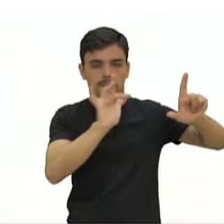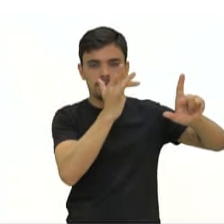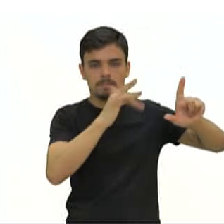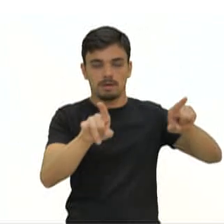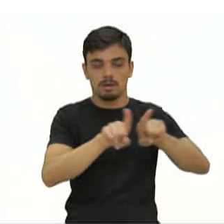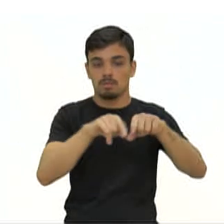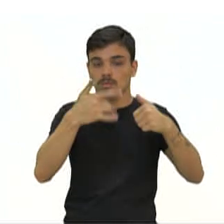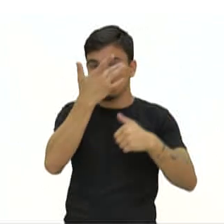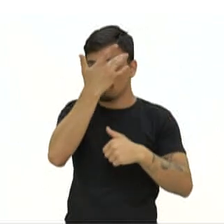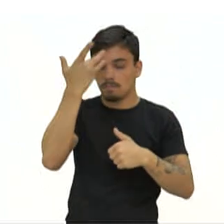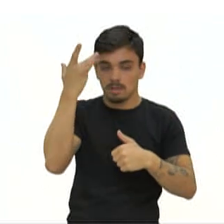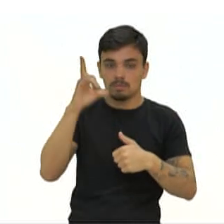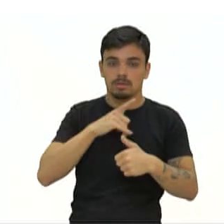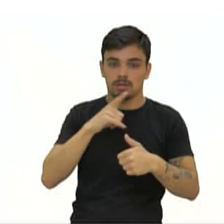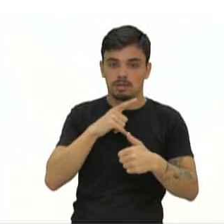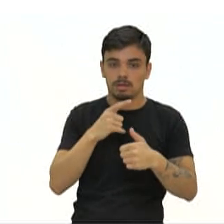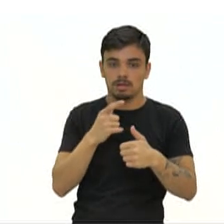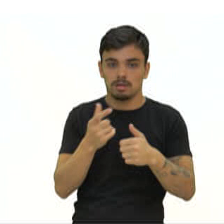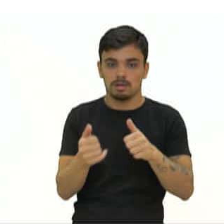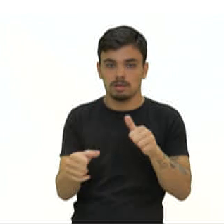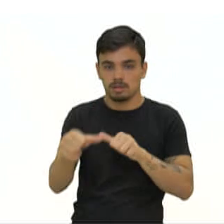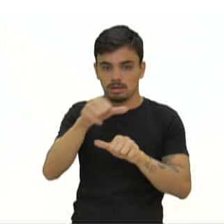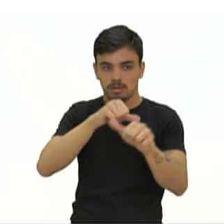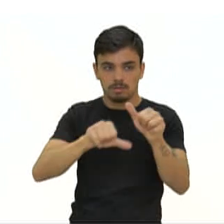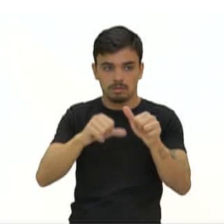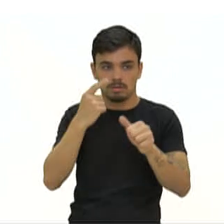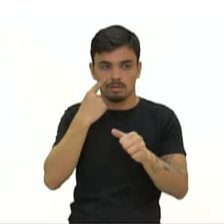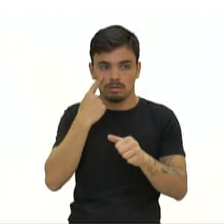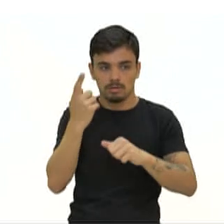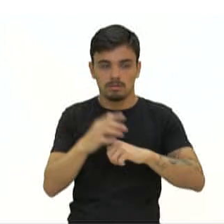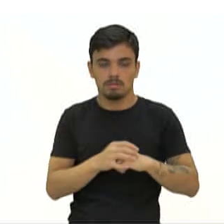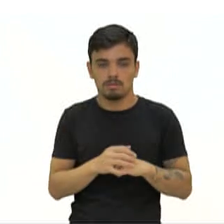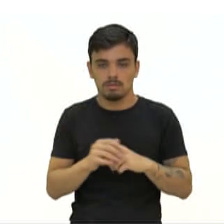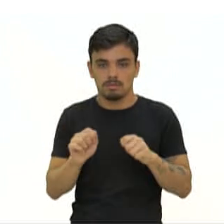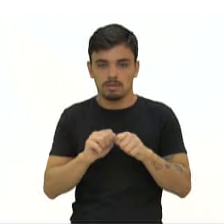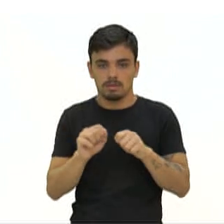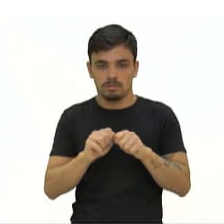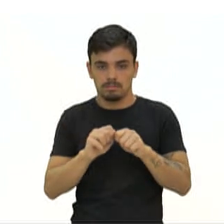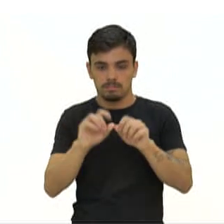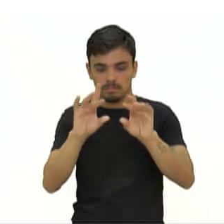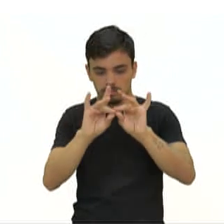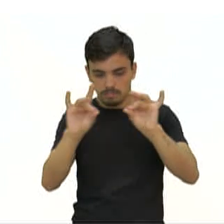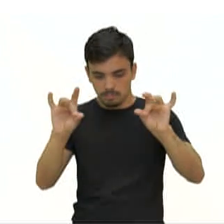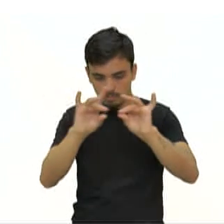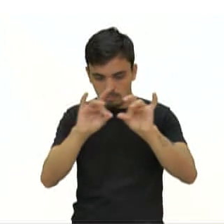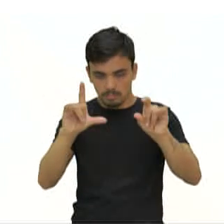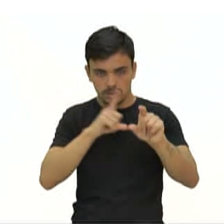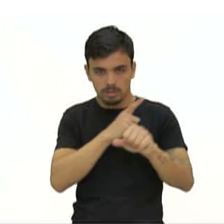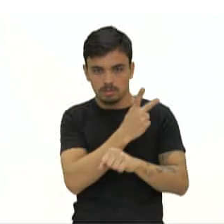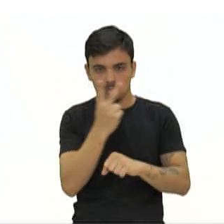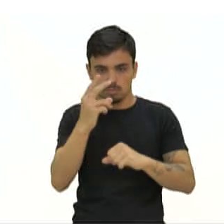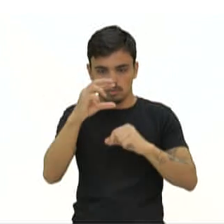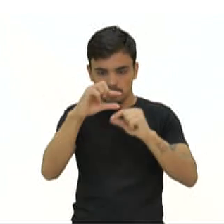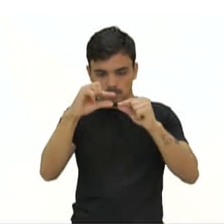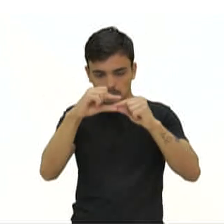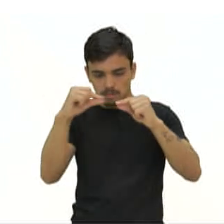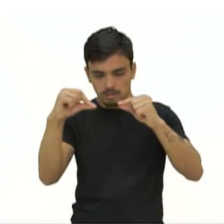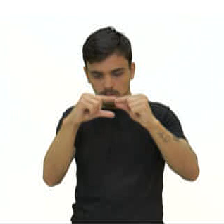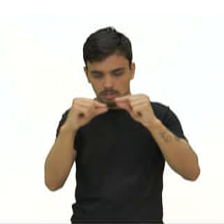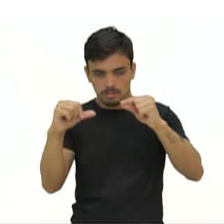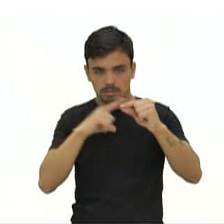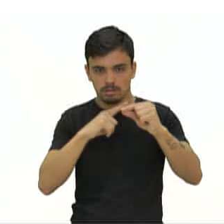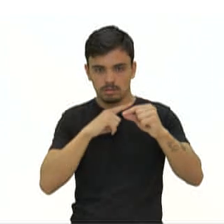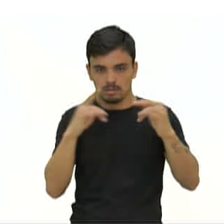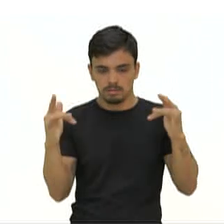o usuário toca a película, figura esquerda, formada de duas camadas, fecha uma chave do